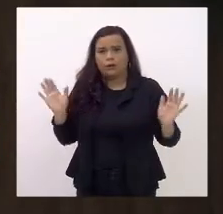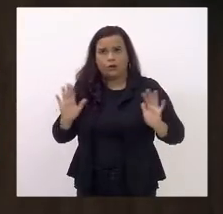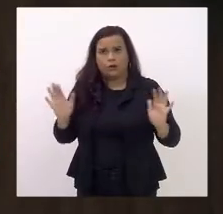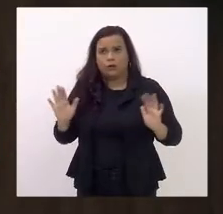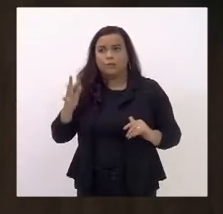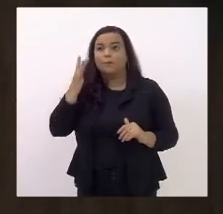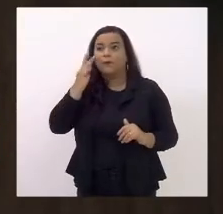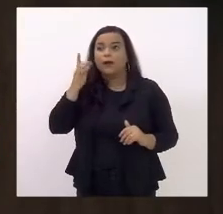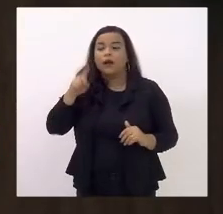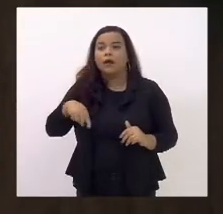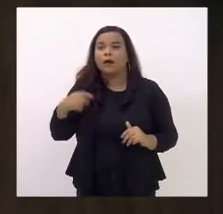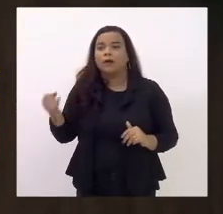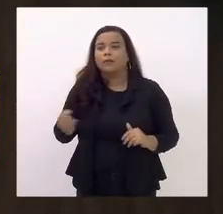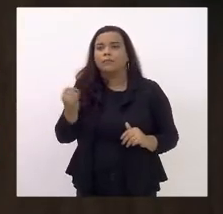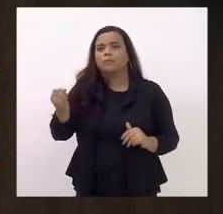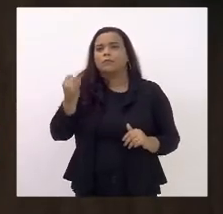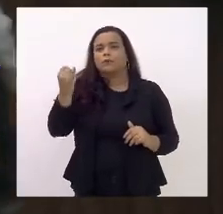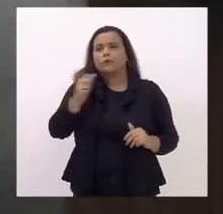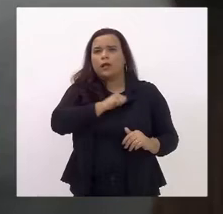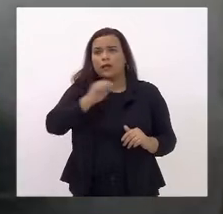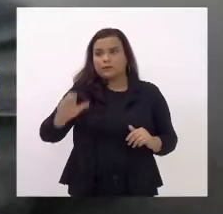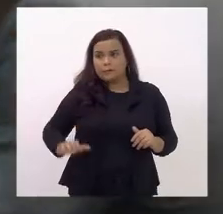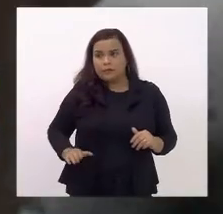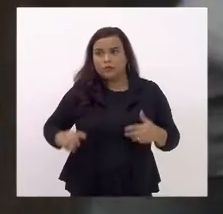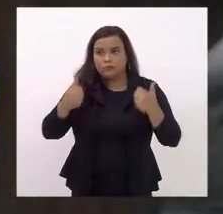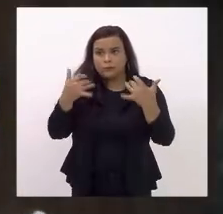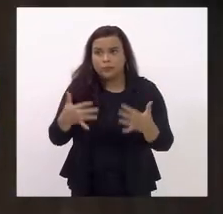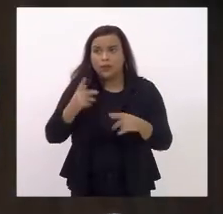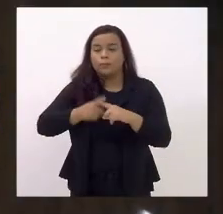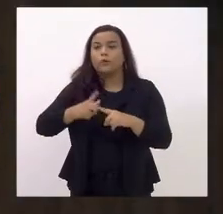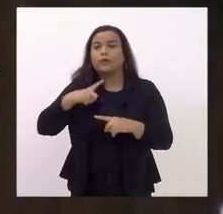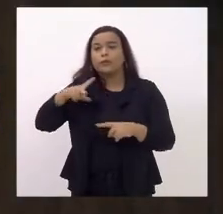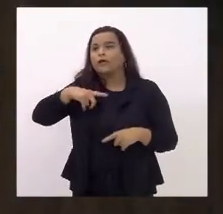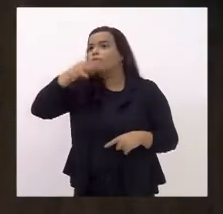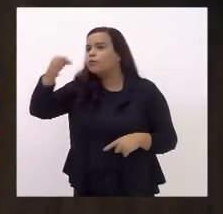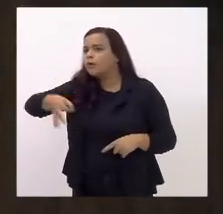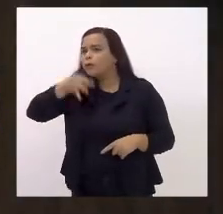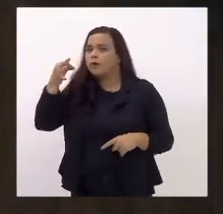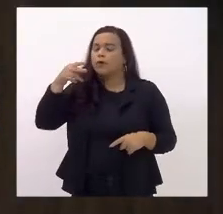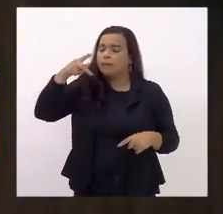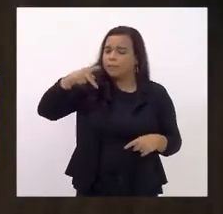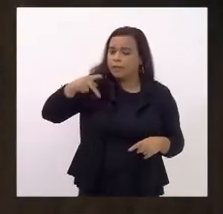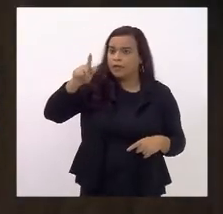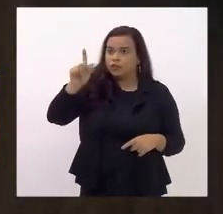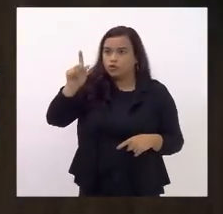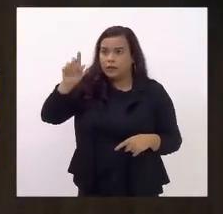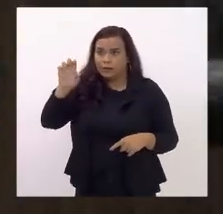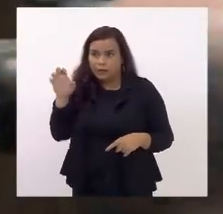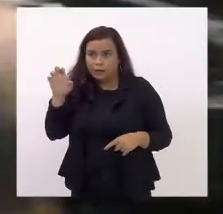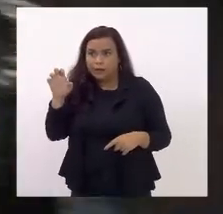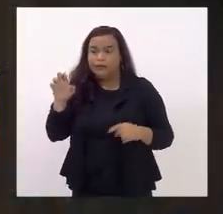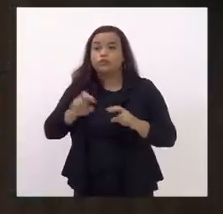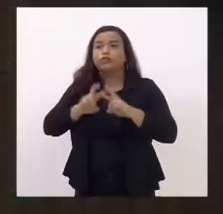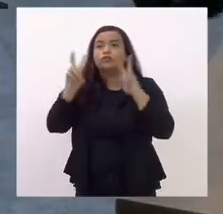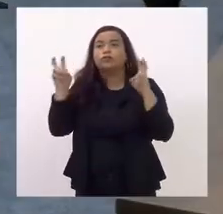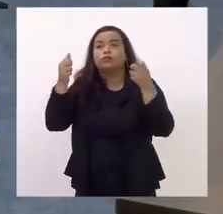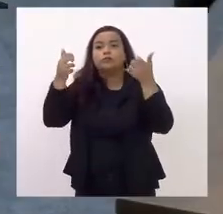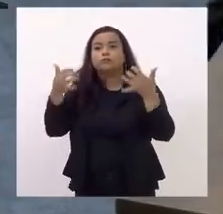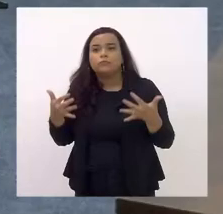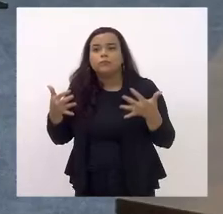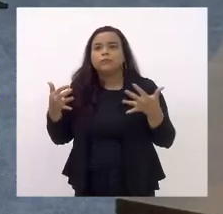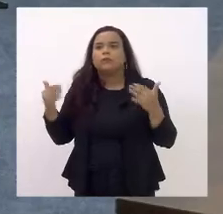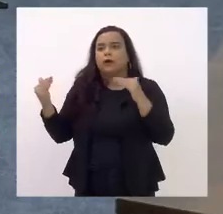era importante, presidente André Siciliano, porque houve um parecer da PGE que tangencia